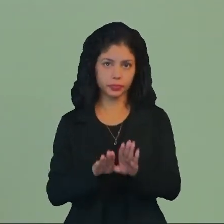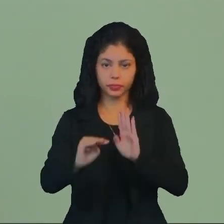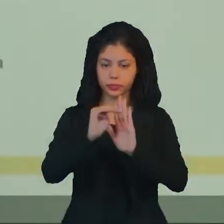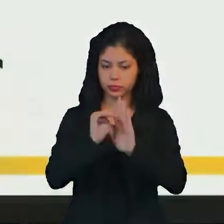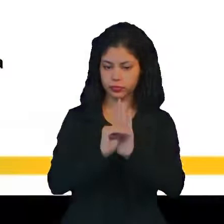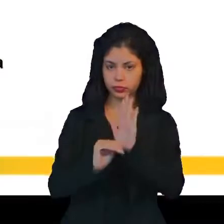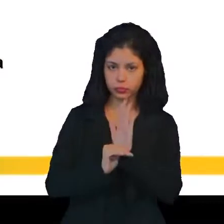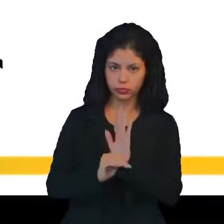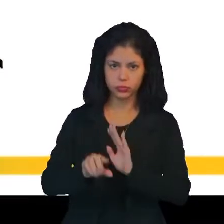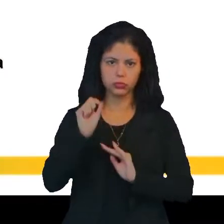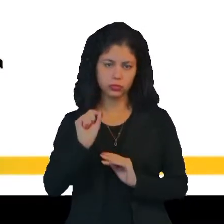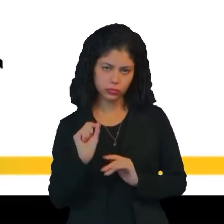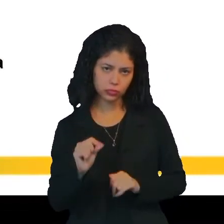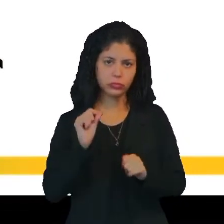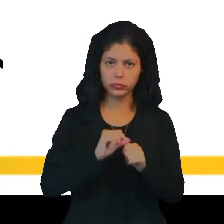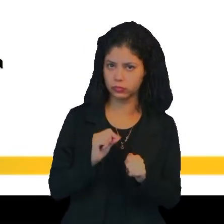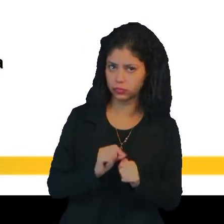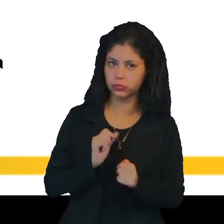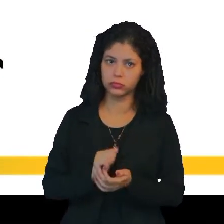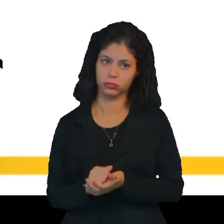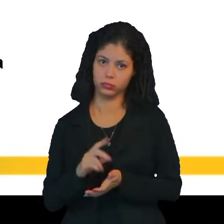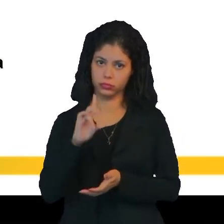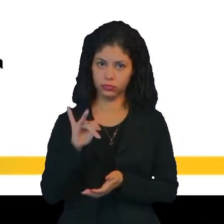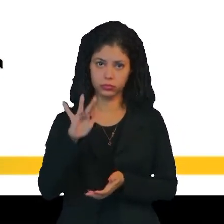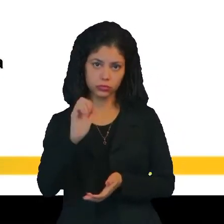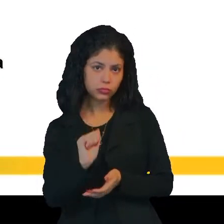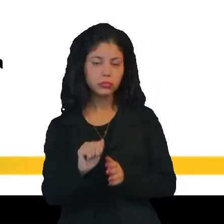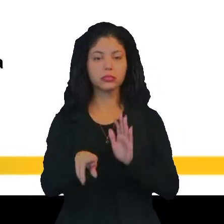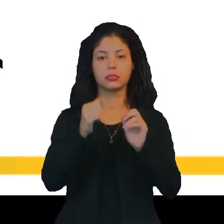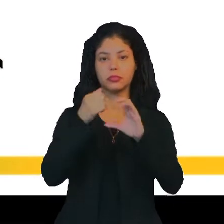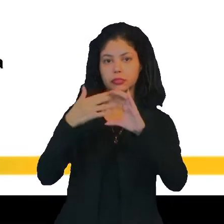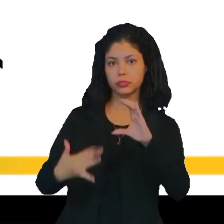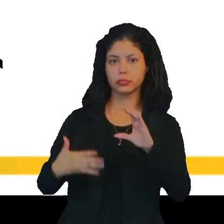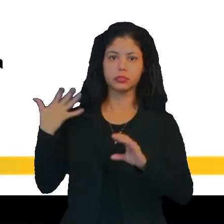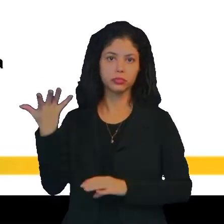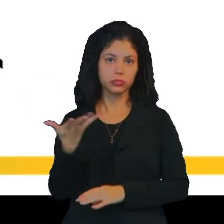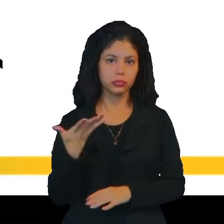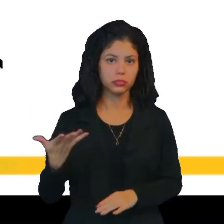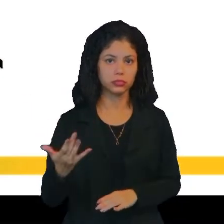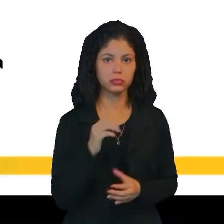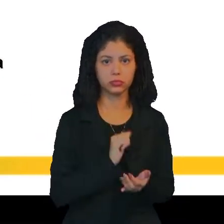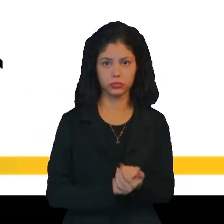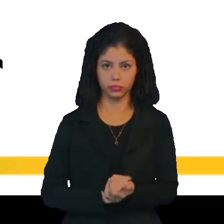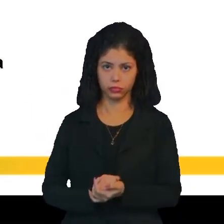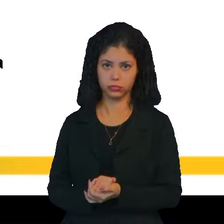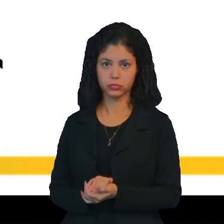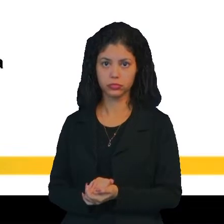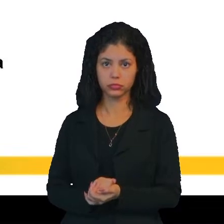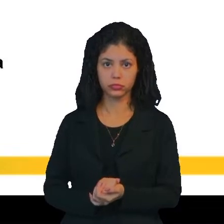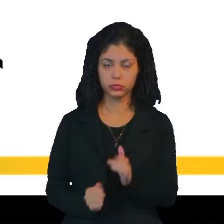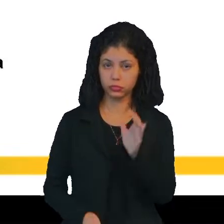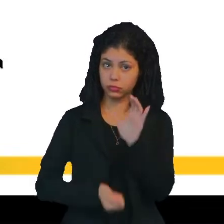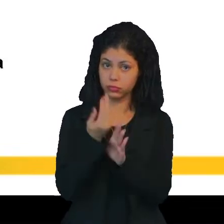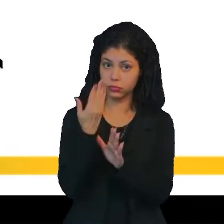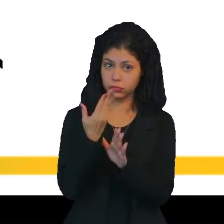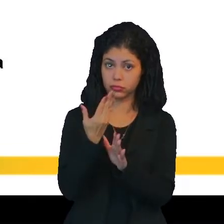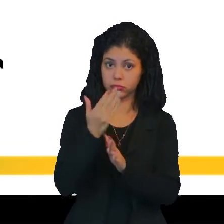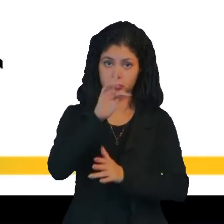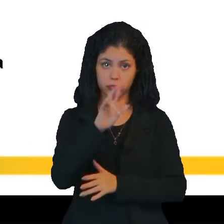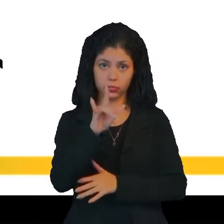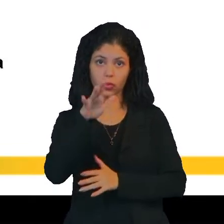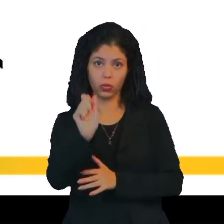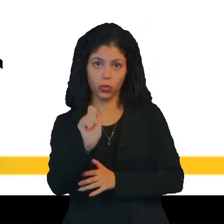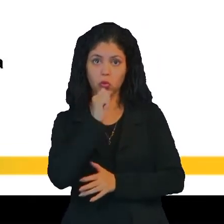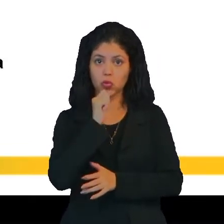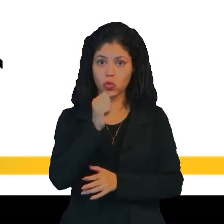classificação. Então, o que Linneu fez? Linneu ele estabeleceu a espécie como base da sua classificação. Ele criou 5 grupos